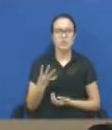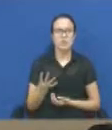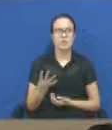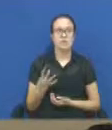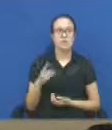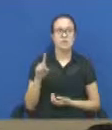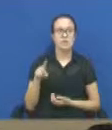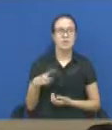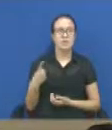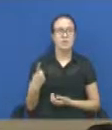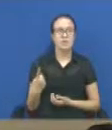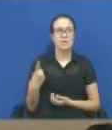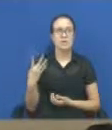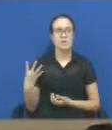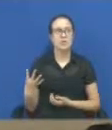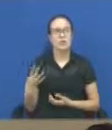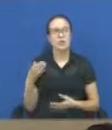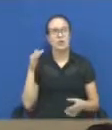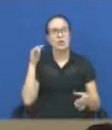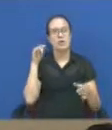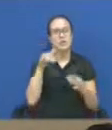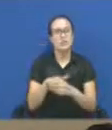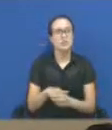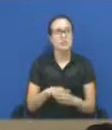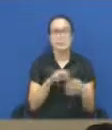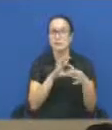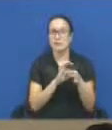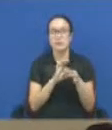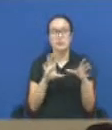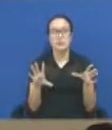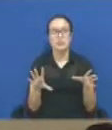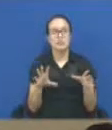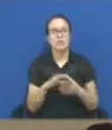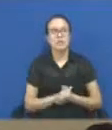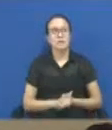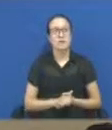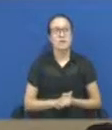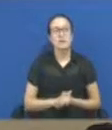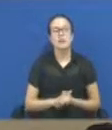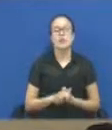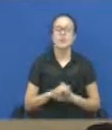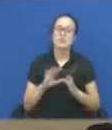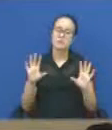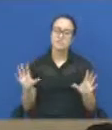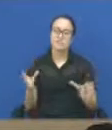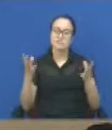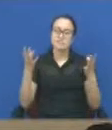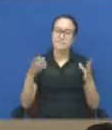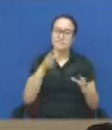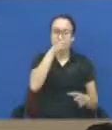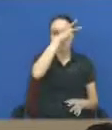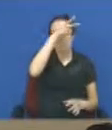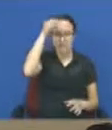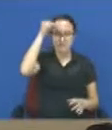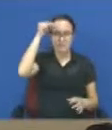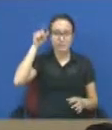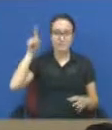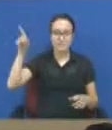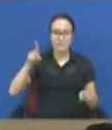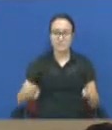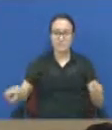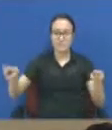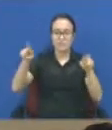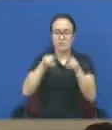234 de 2014, que autoriza o Poder Executivo a celebrar convênio com o Tribunal de Justiça, objetivando a instalação